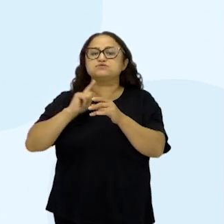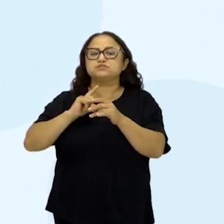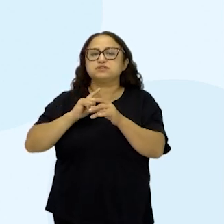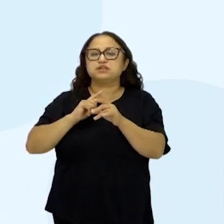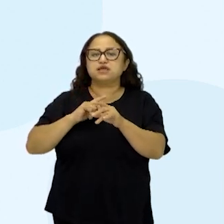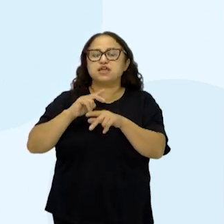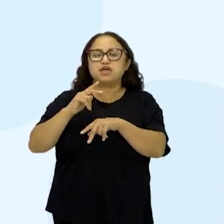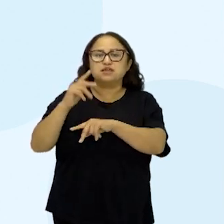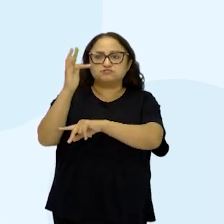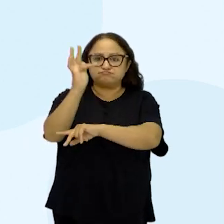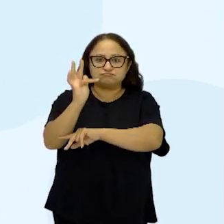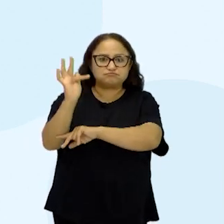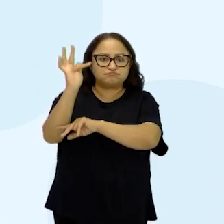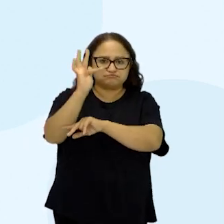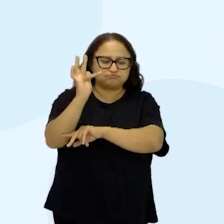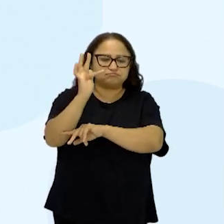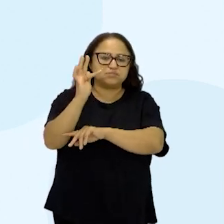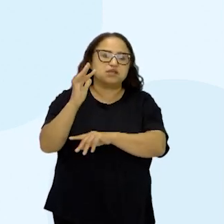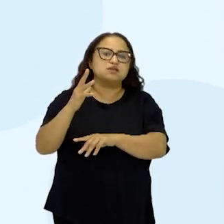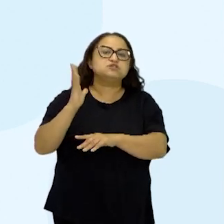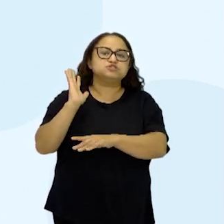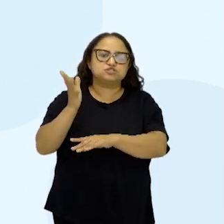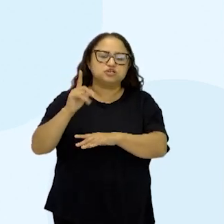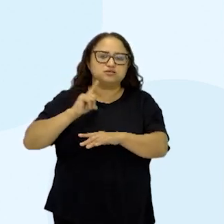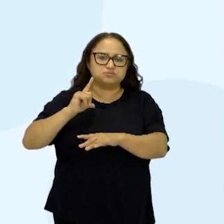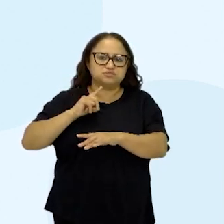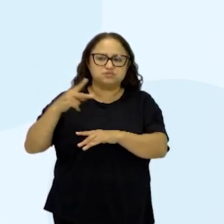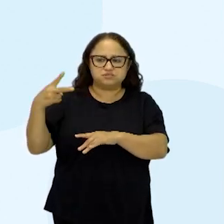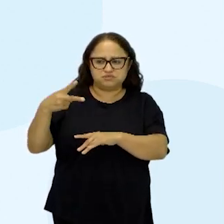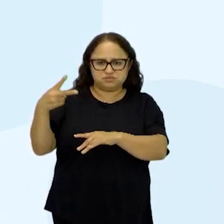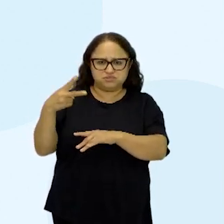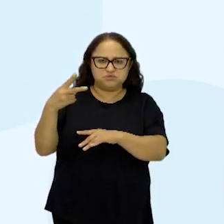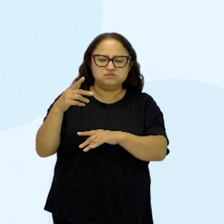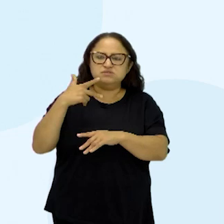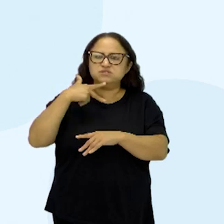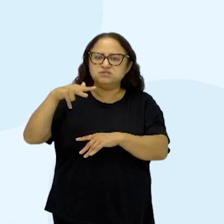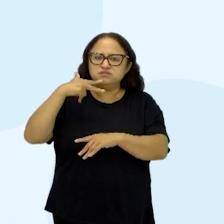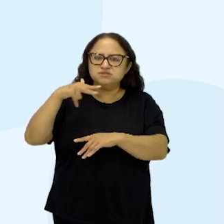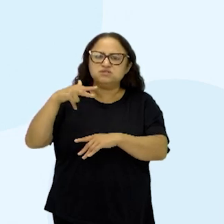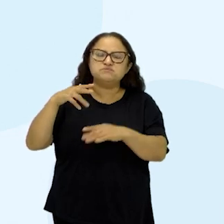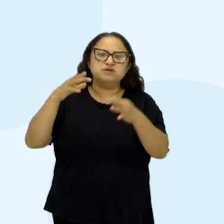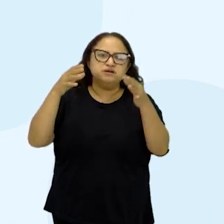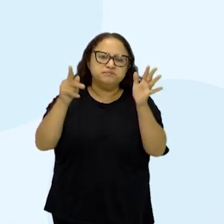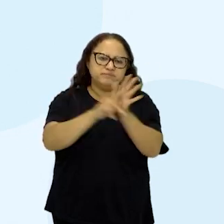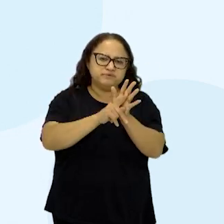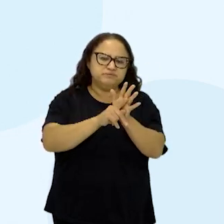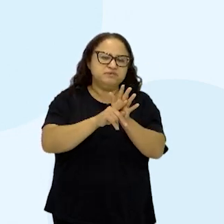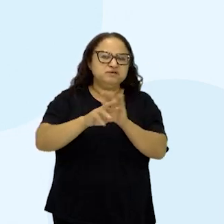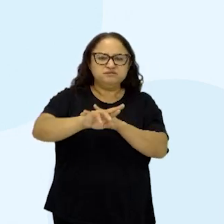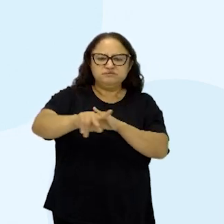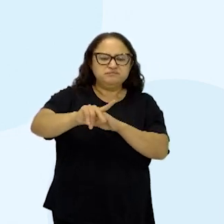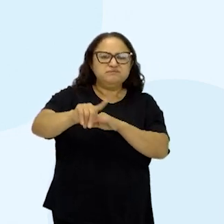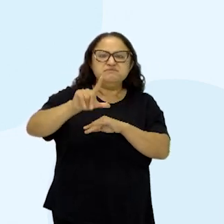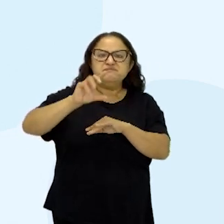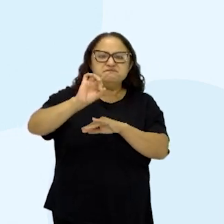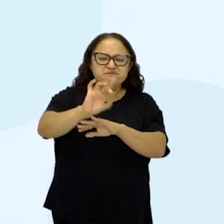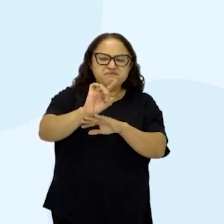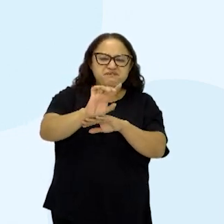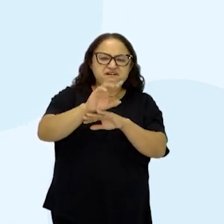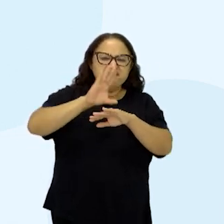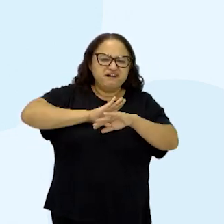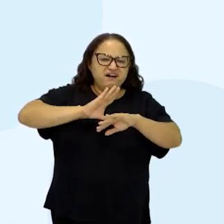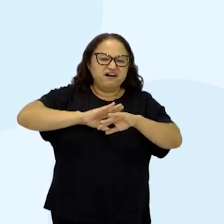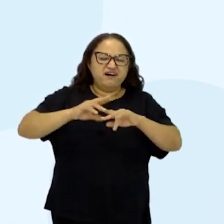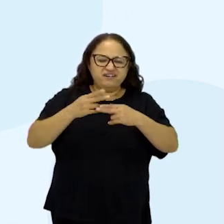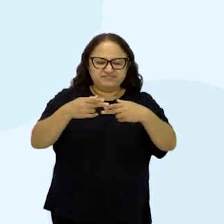crioulo cabo-verdiano para ser adotada como segunda língua oficial. Então, a gente não tem só a língua portuguesa sendo falada lá, tem outras línguas.